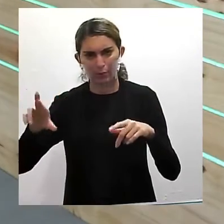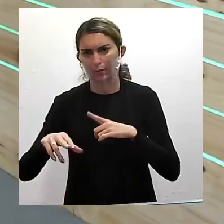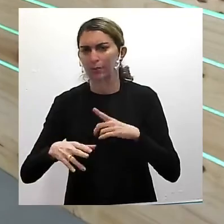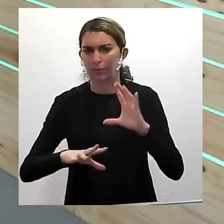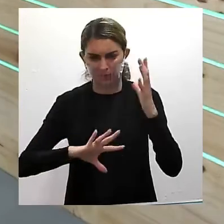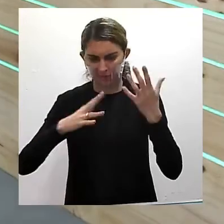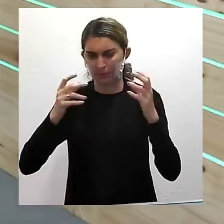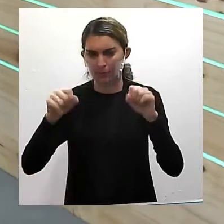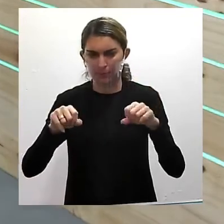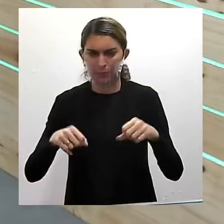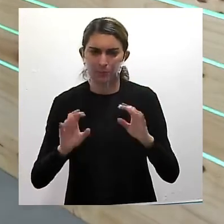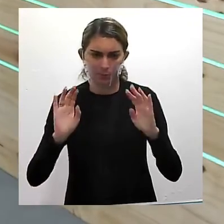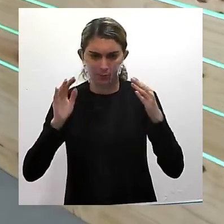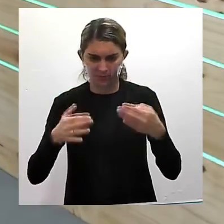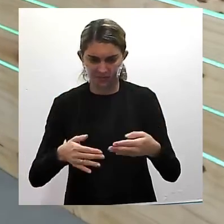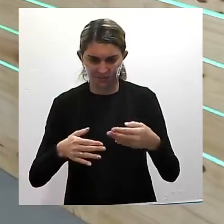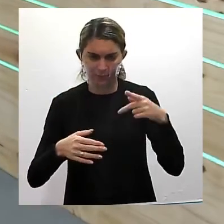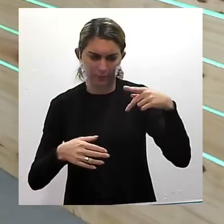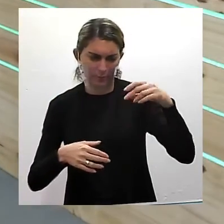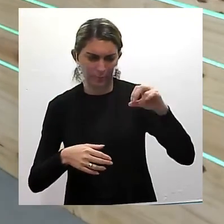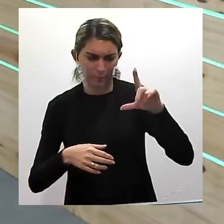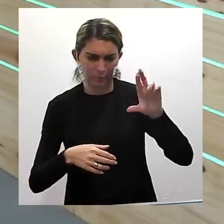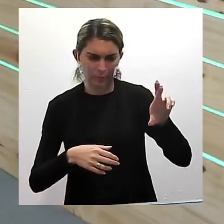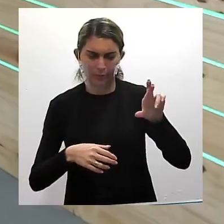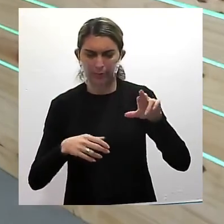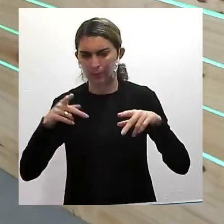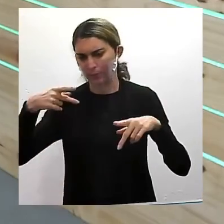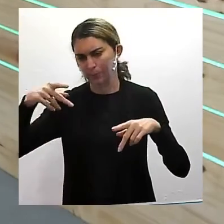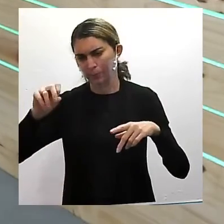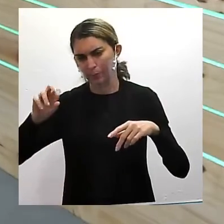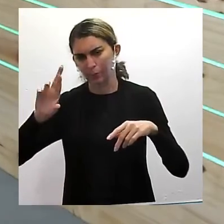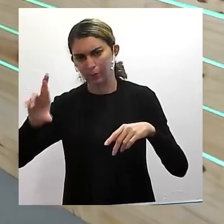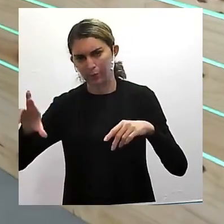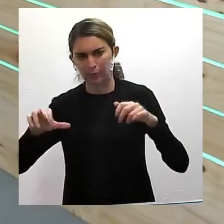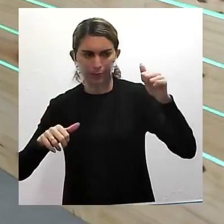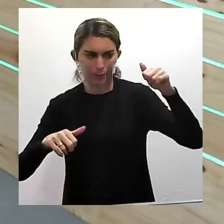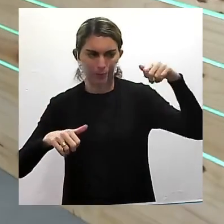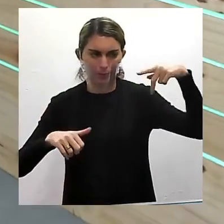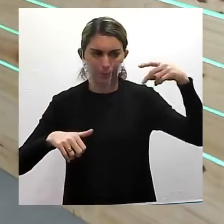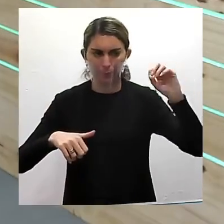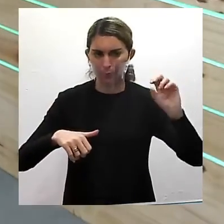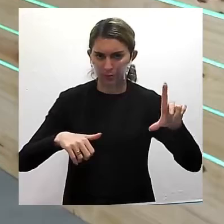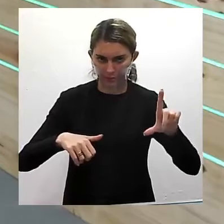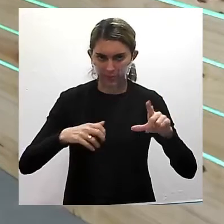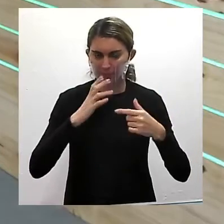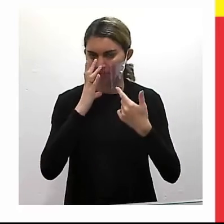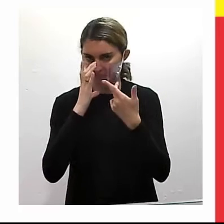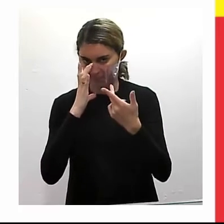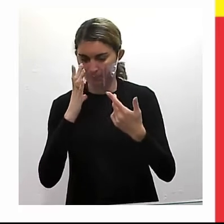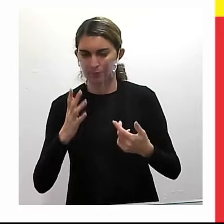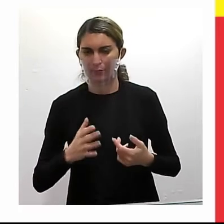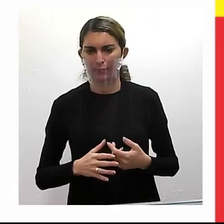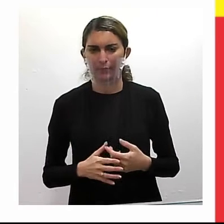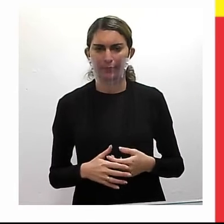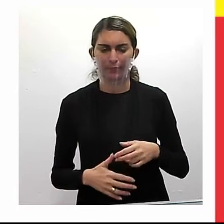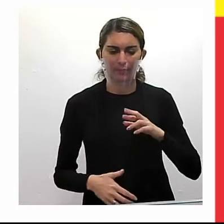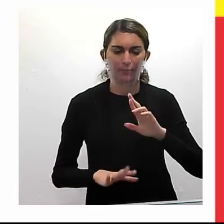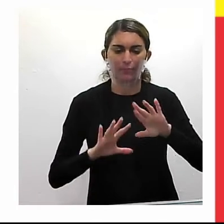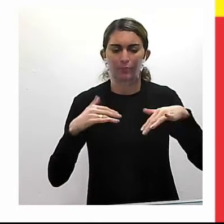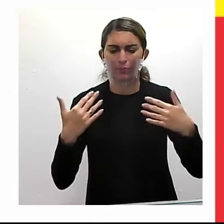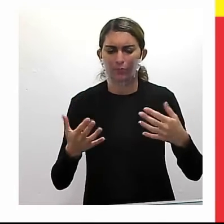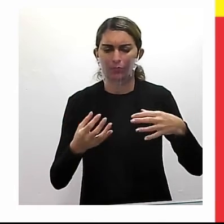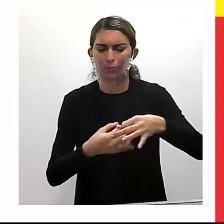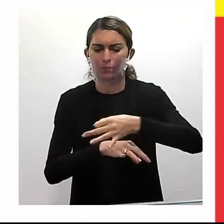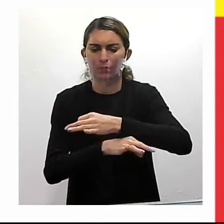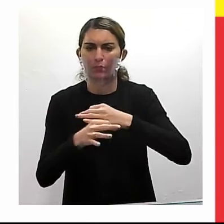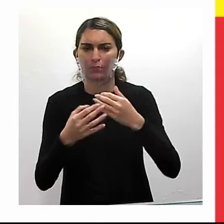sim, mas a gente vai focar nisso, polar com polar, apolar com apolar. Beleza aí, pessoal? Vamos para a resposta? Vamos lá. Então, quais moléculas